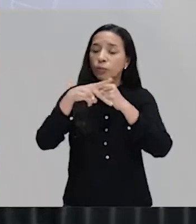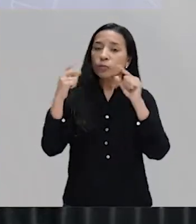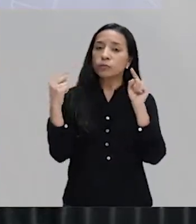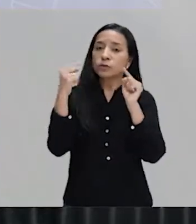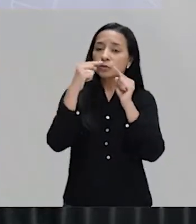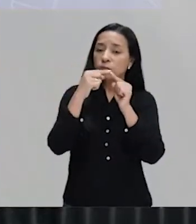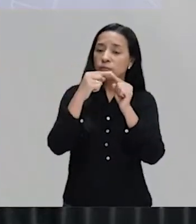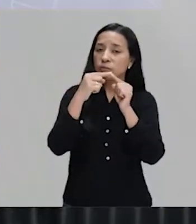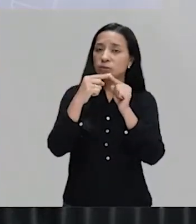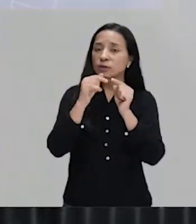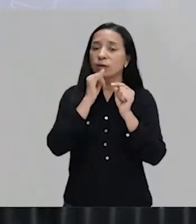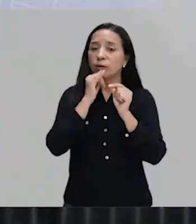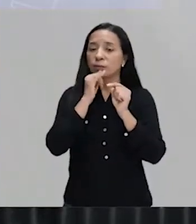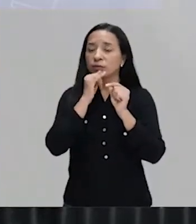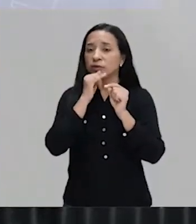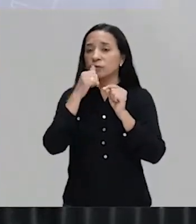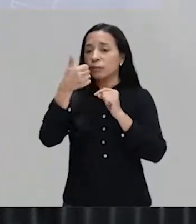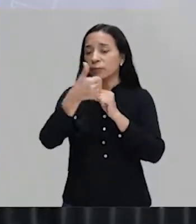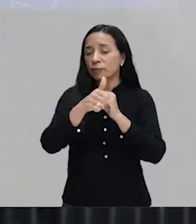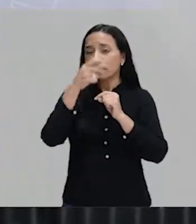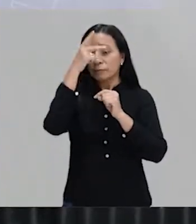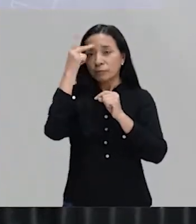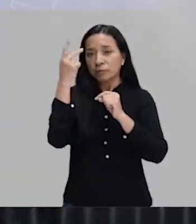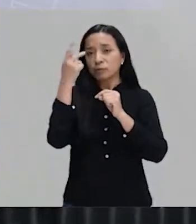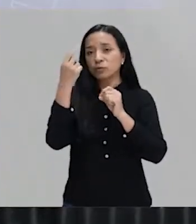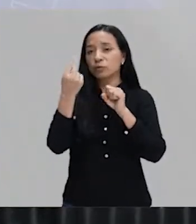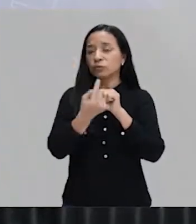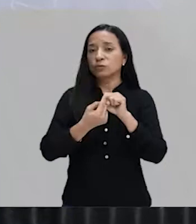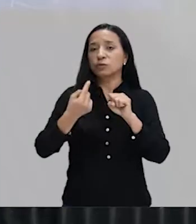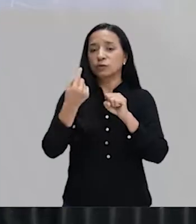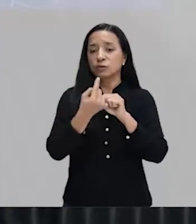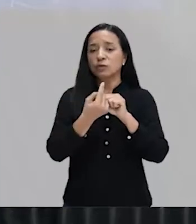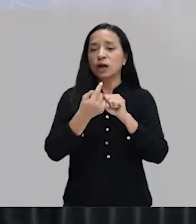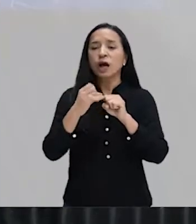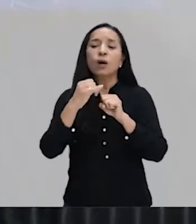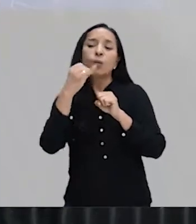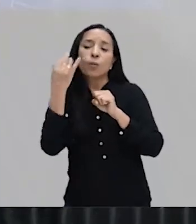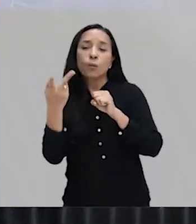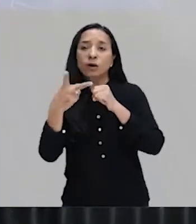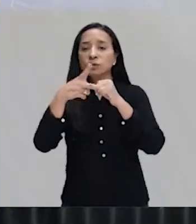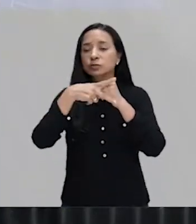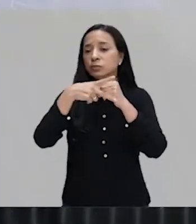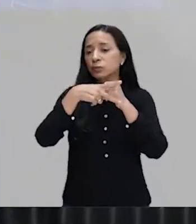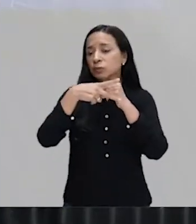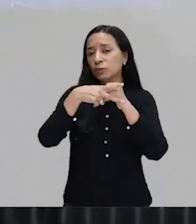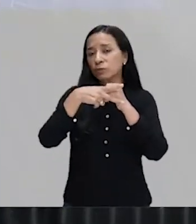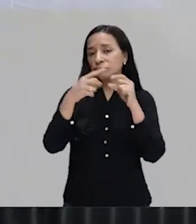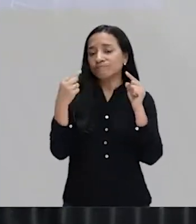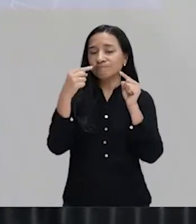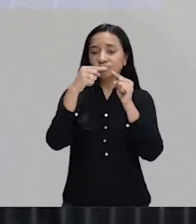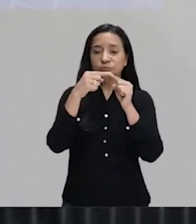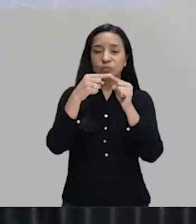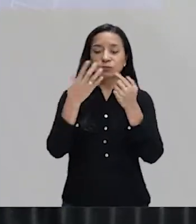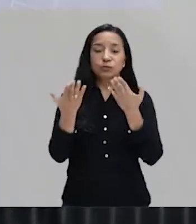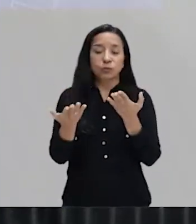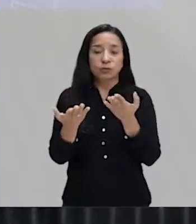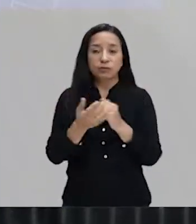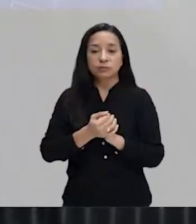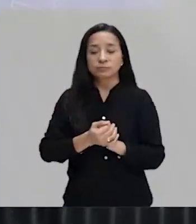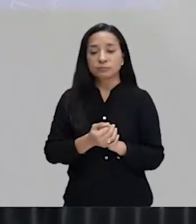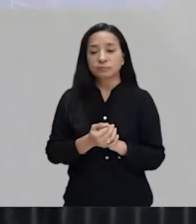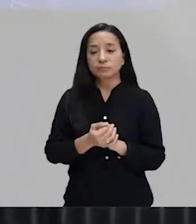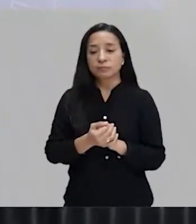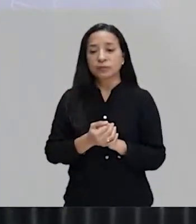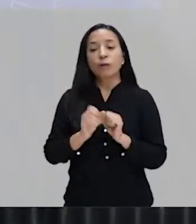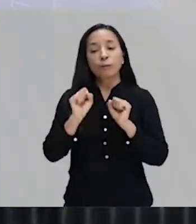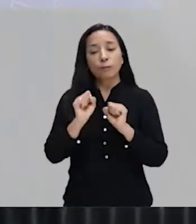pronomes possessivos que são respectivos? Meu, meus, minha ou minhas, né? Pode estar tanto no singular